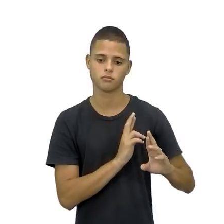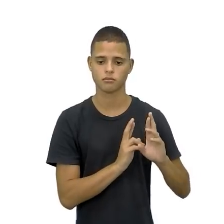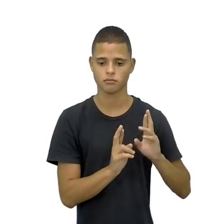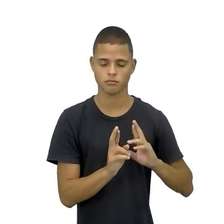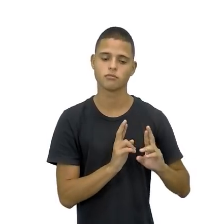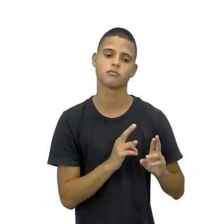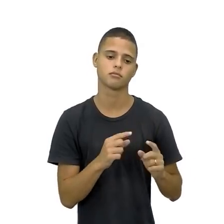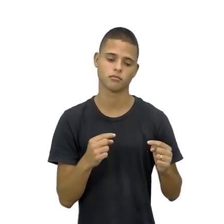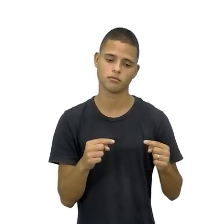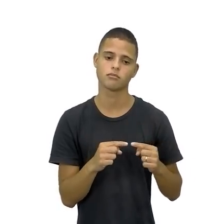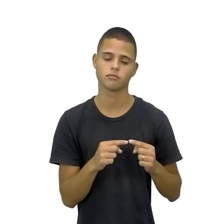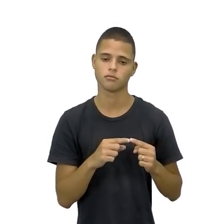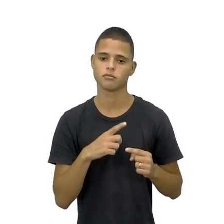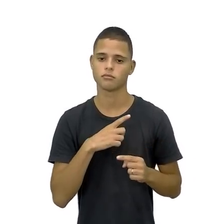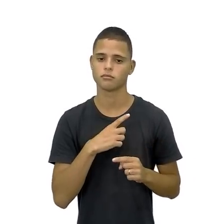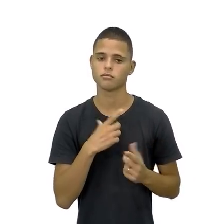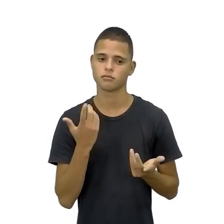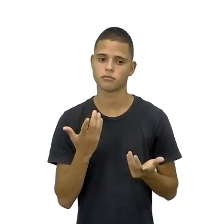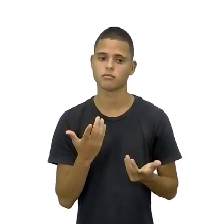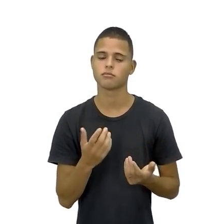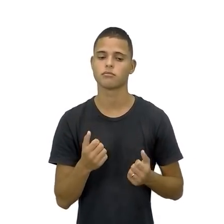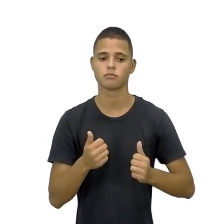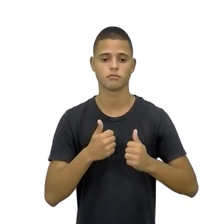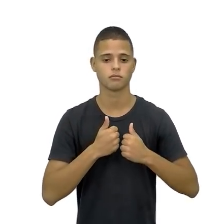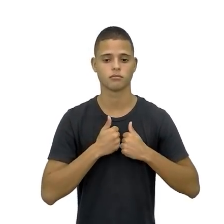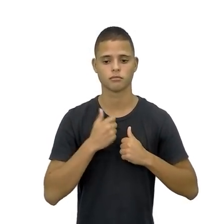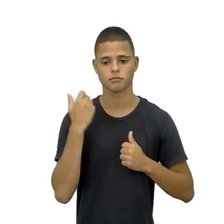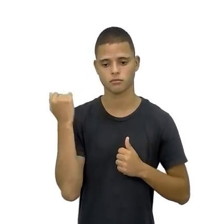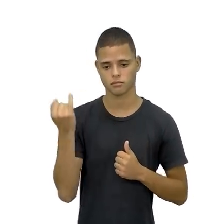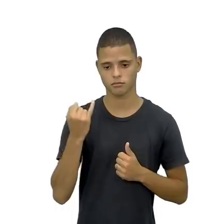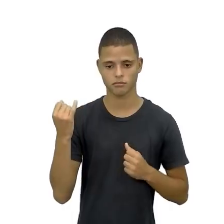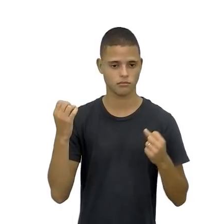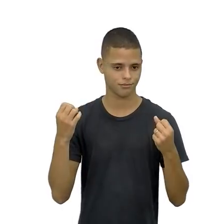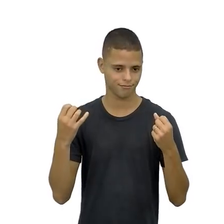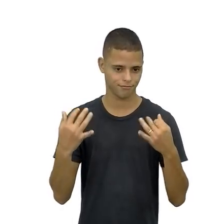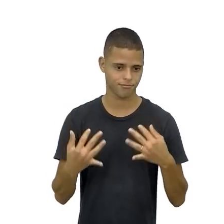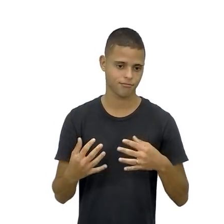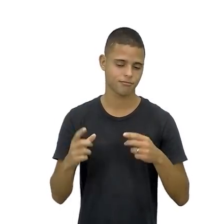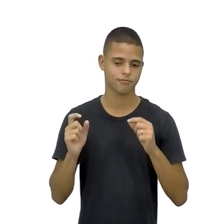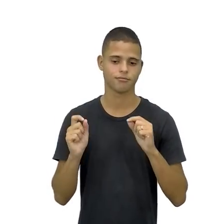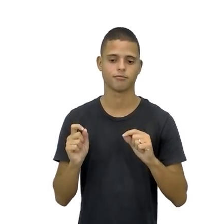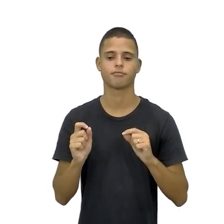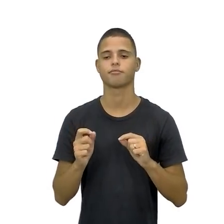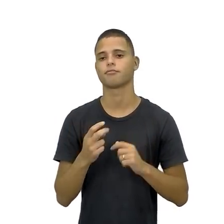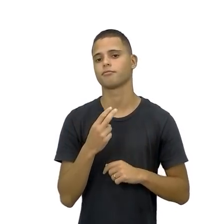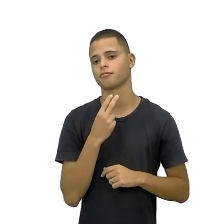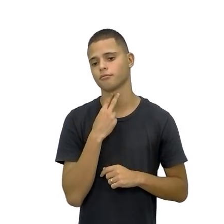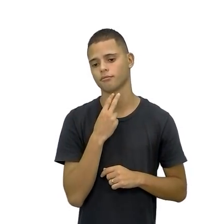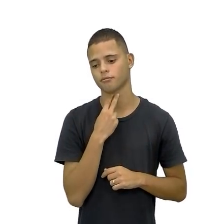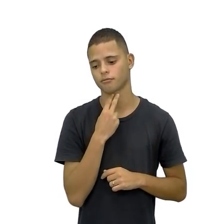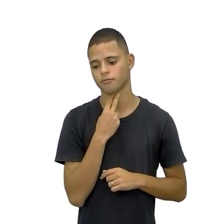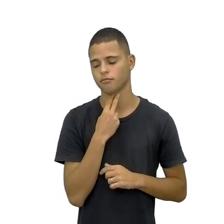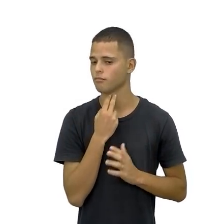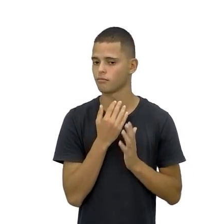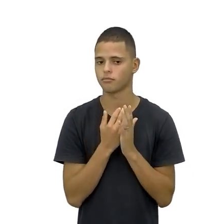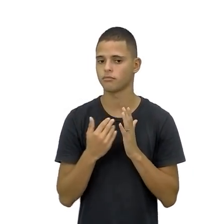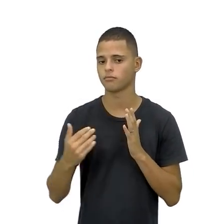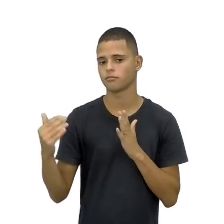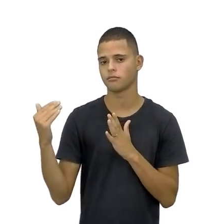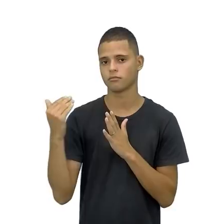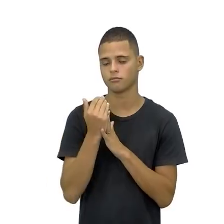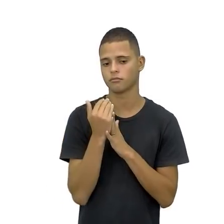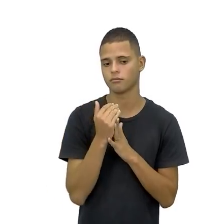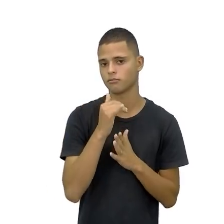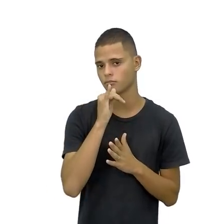A questão que um autor muito importante, Edgar Morin, sempre fala, é que não se pode mais conceber